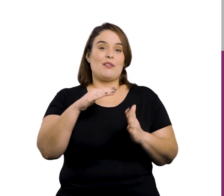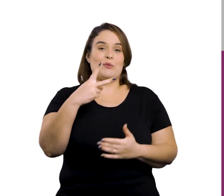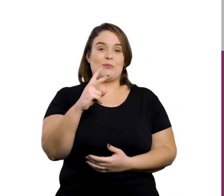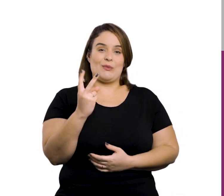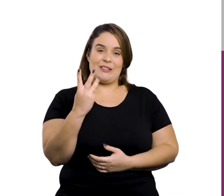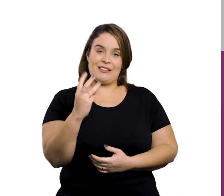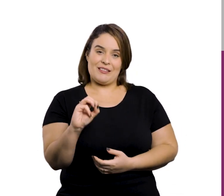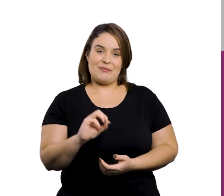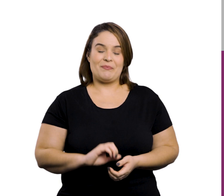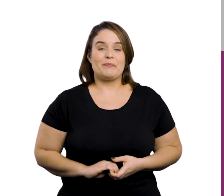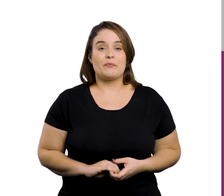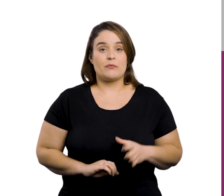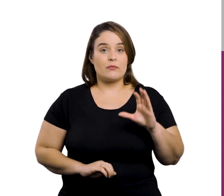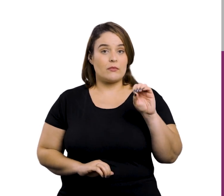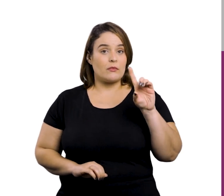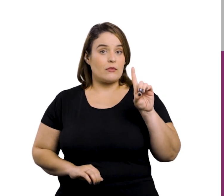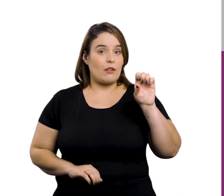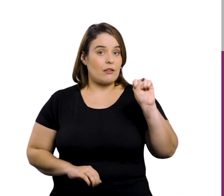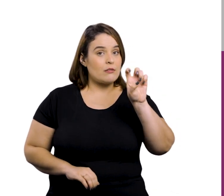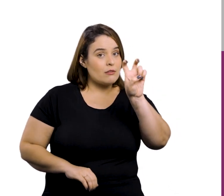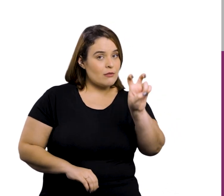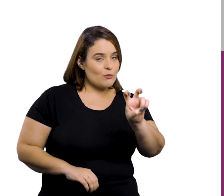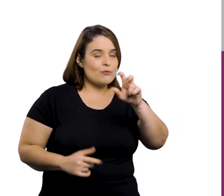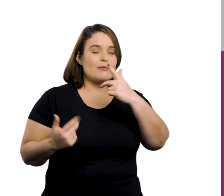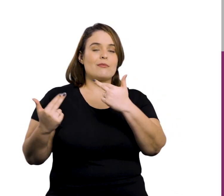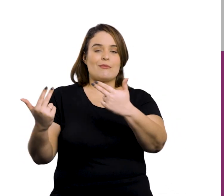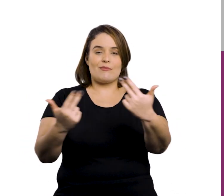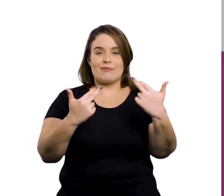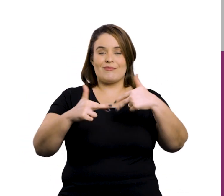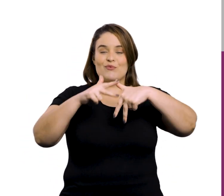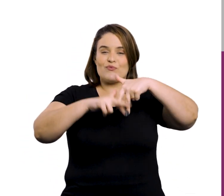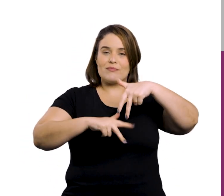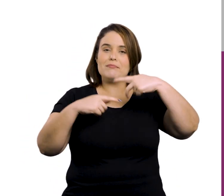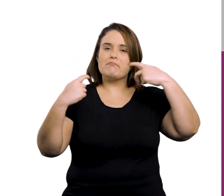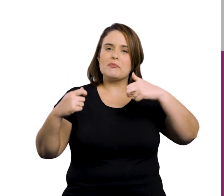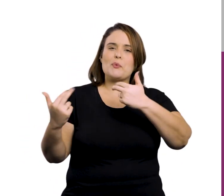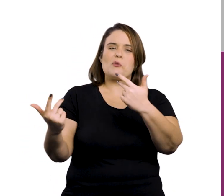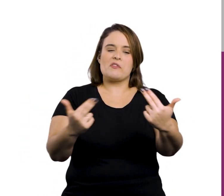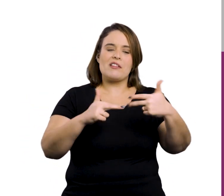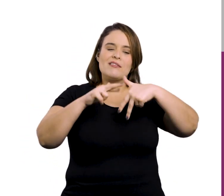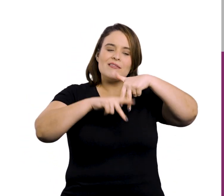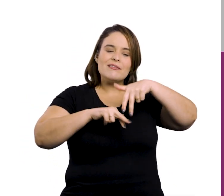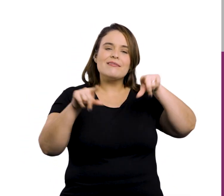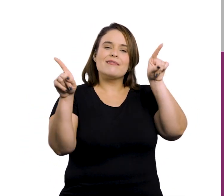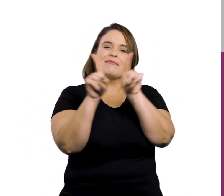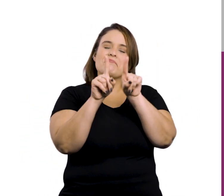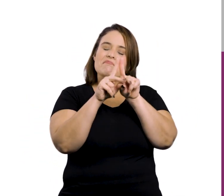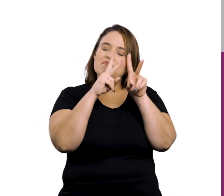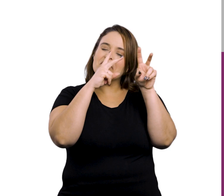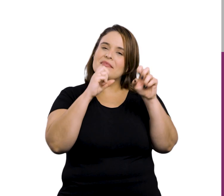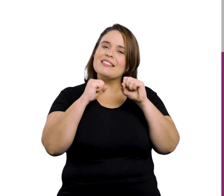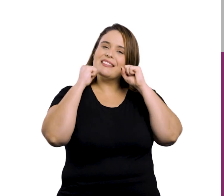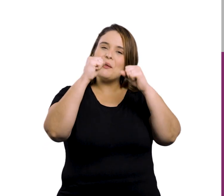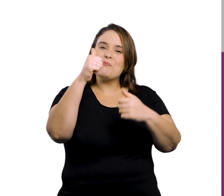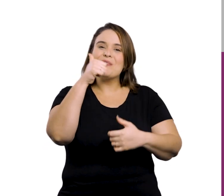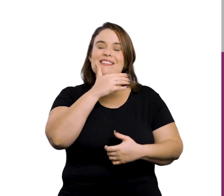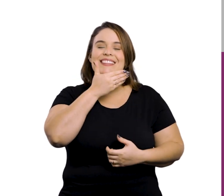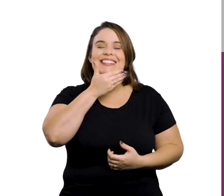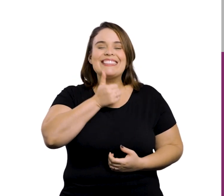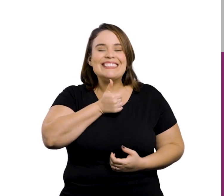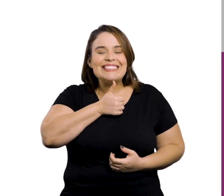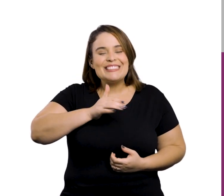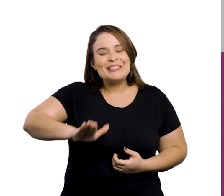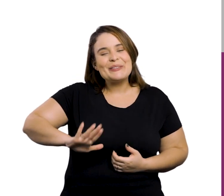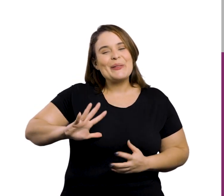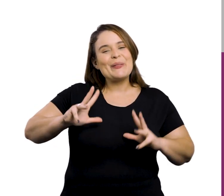O ODS 5, sobre igualdade de gênero, busca alcançar a igualdade de gênero e empoderar todas as mulheres